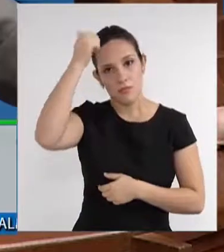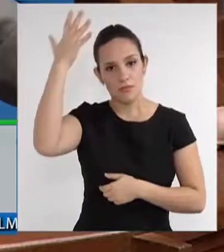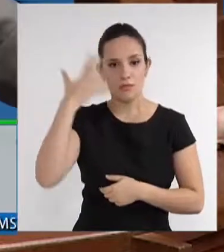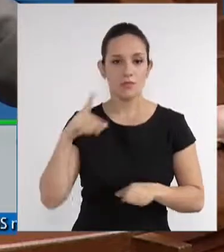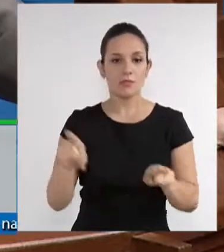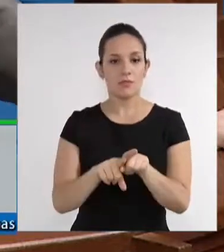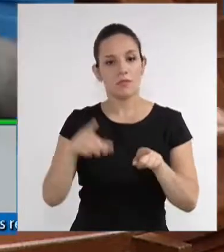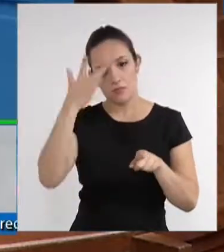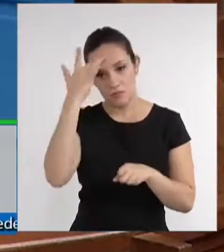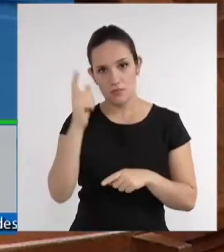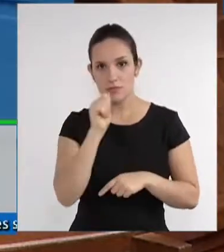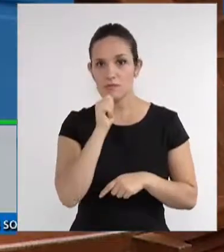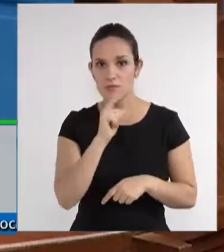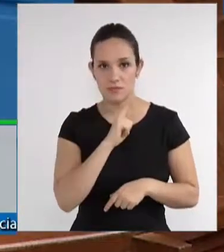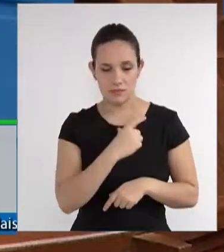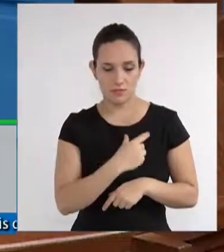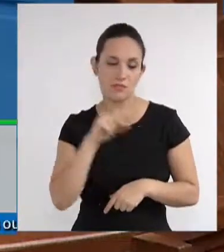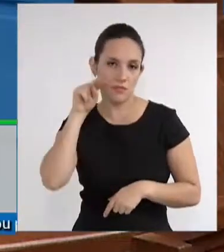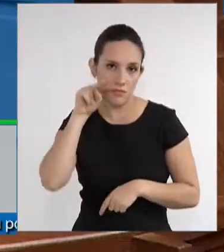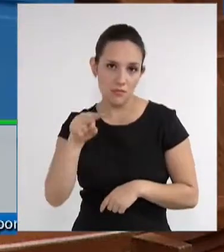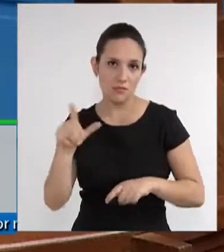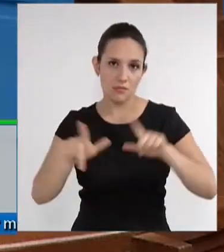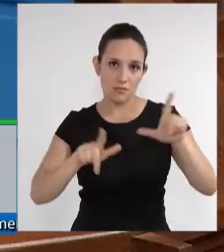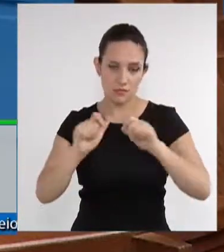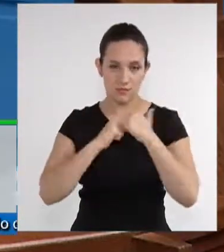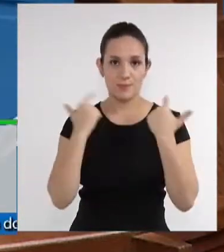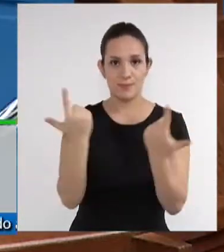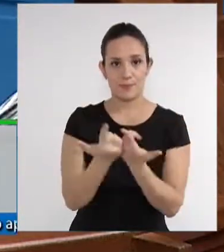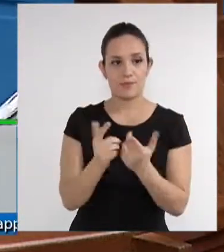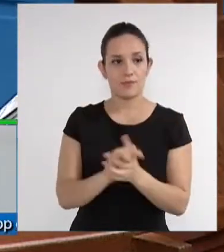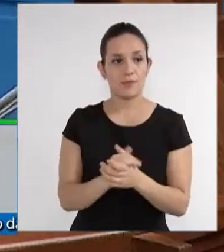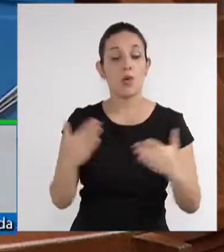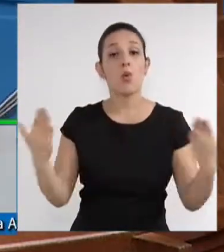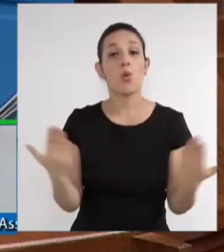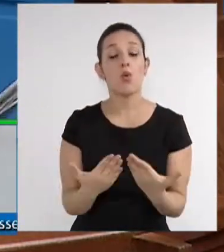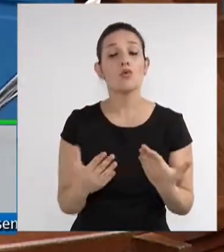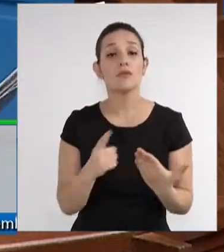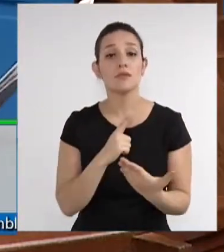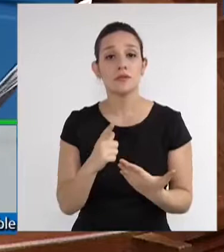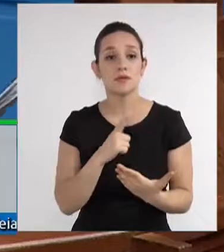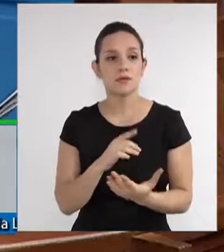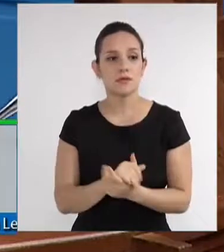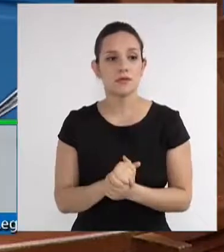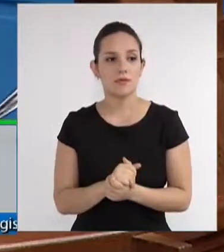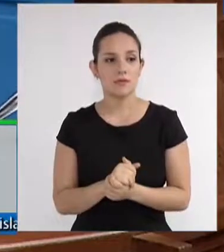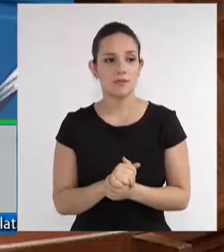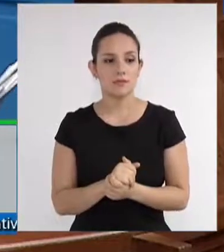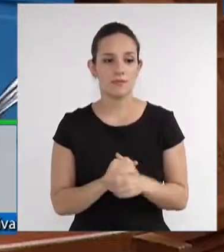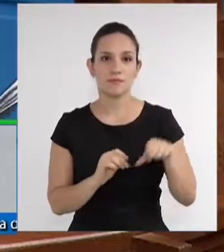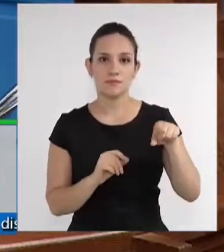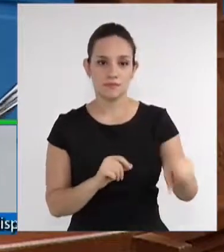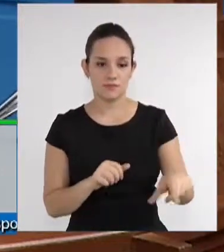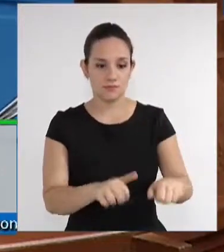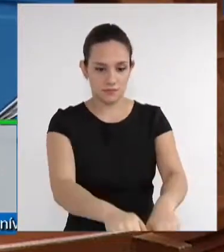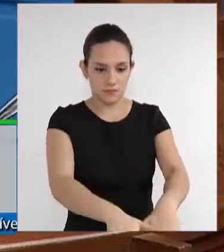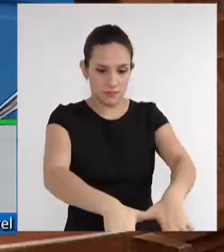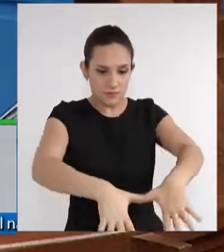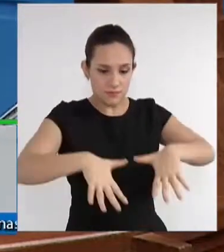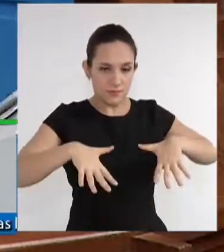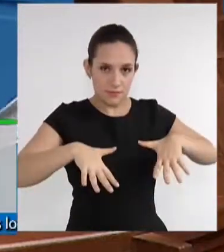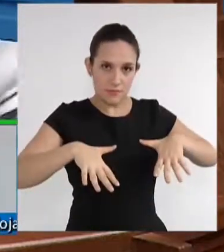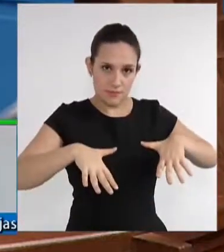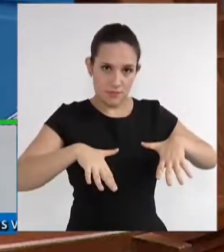acompanha aqui pela TV Assembleia, nós vamos ter hoje no auditório da Ordem